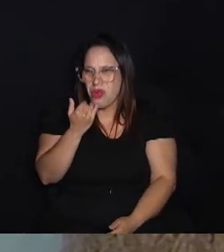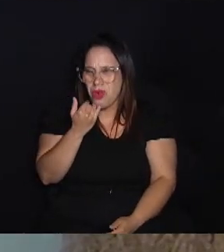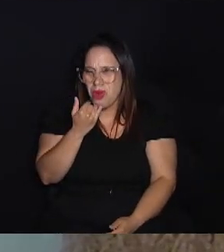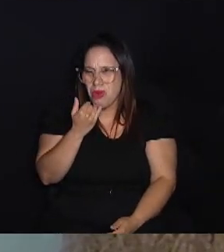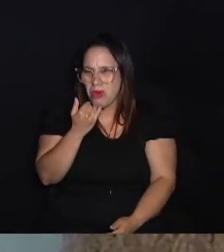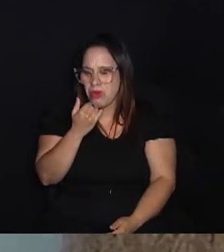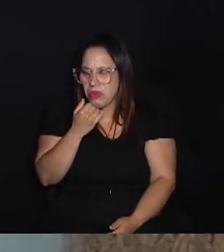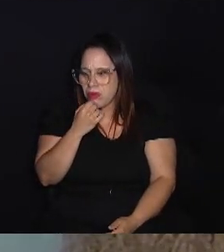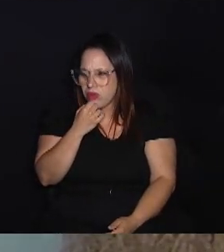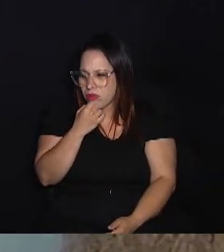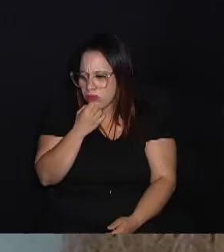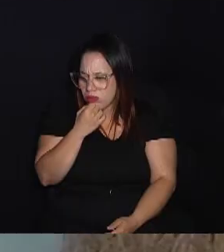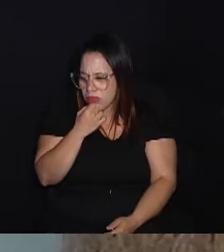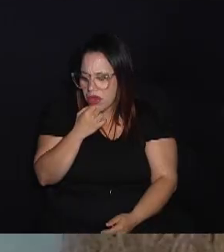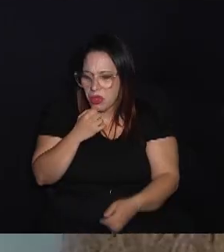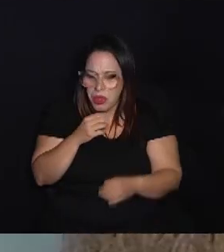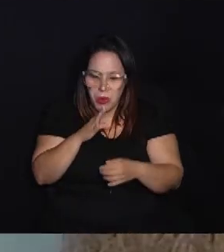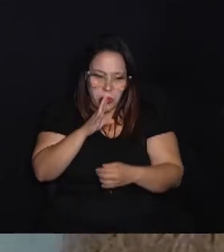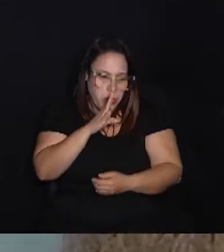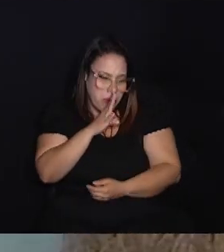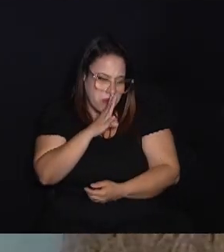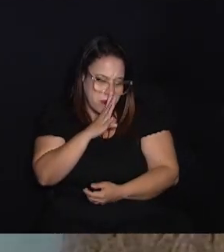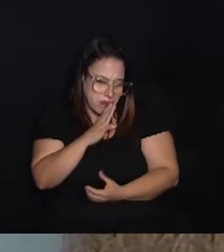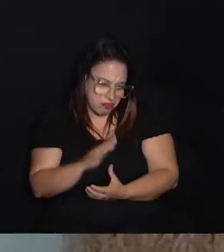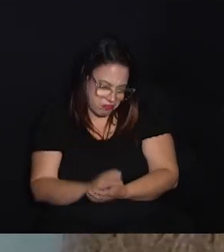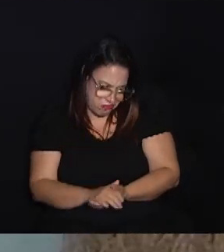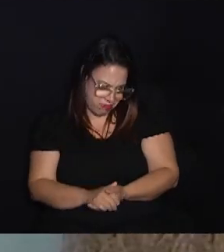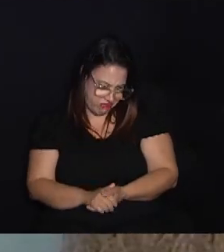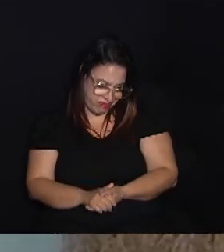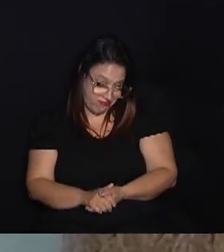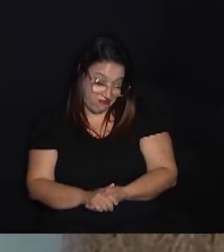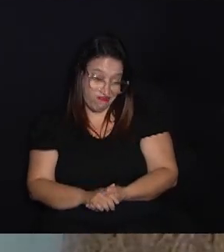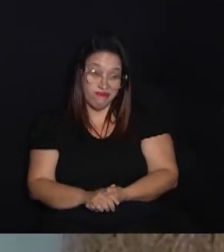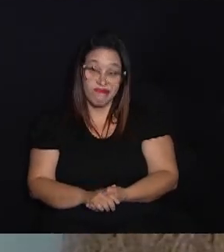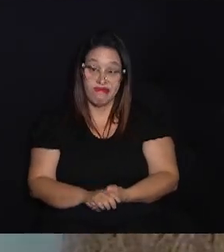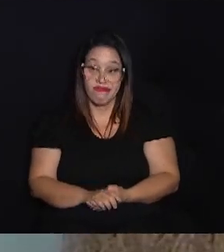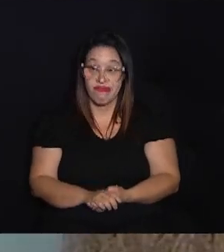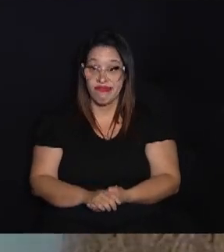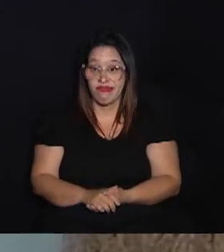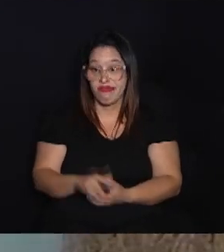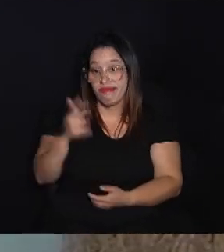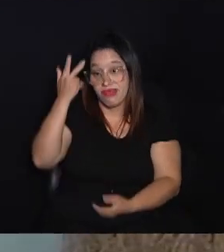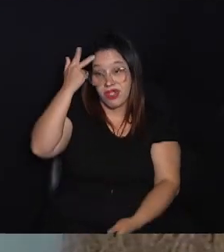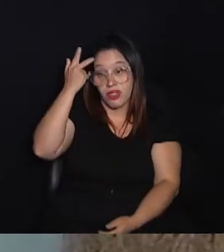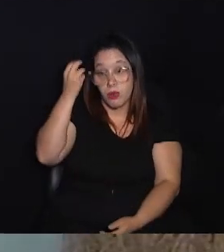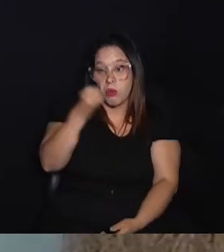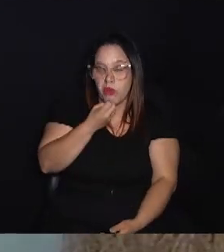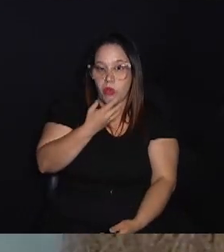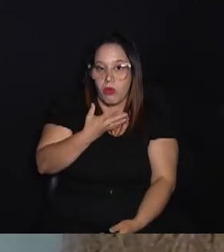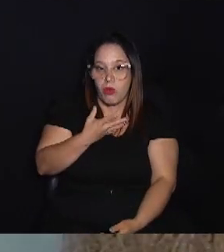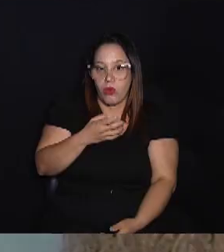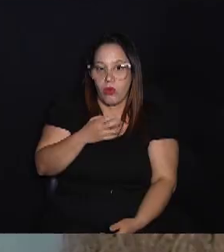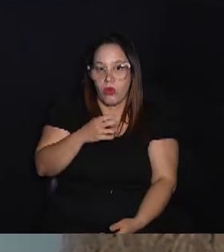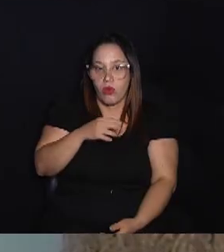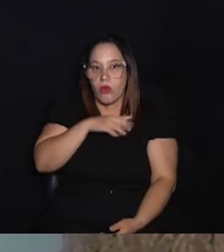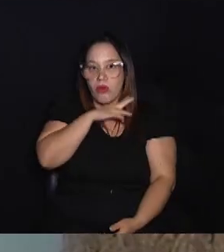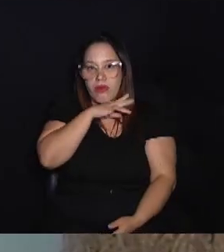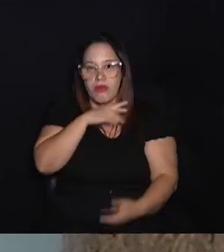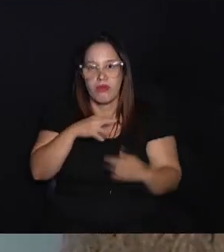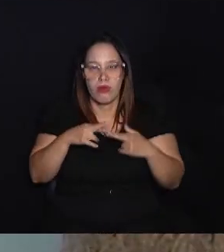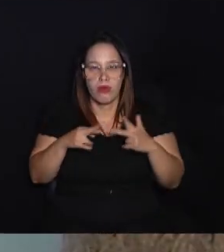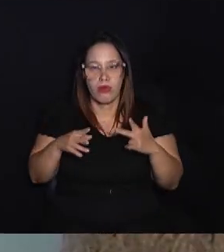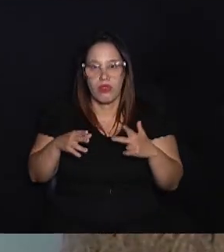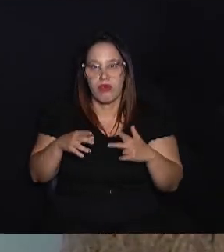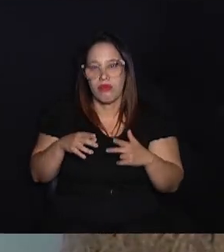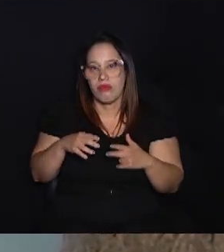mais quietinho, não tá tão ativo ali, no dia seguinte tá normal, ótimo. Um coelho não. Um coelho, um dia que ele já não